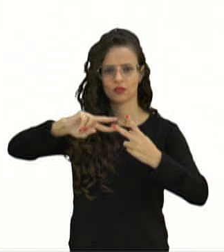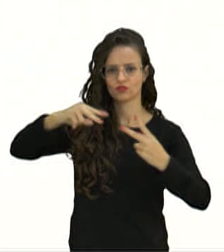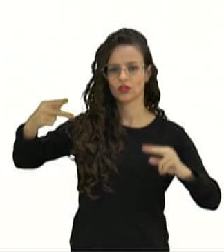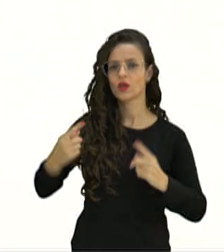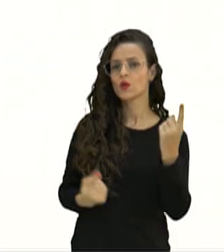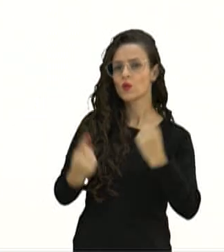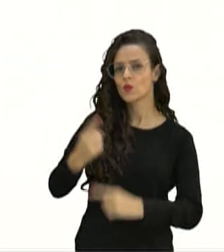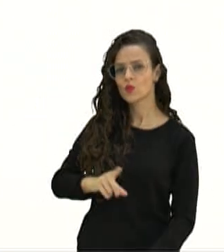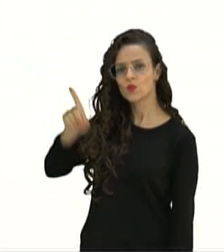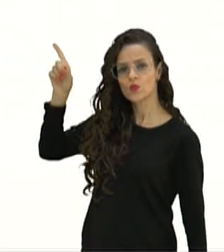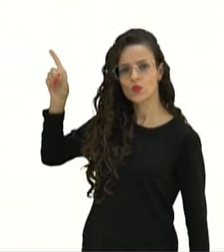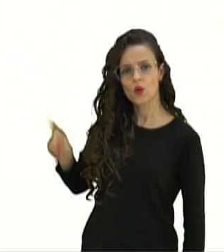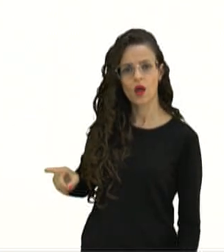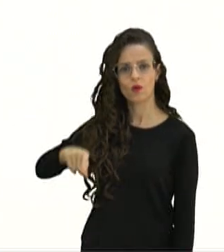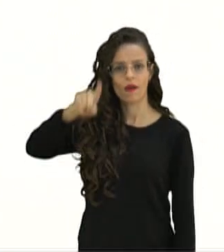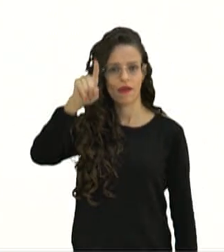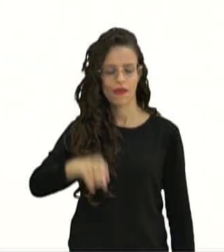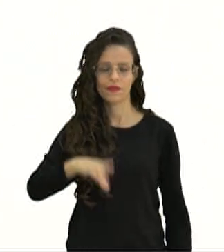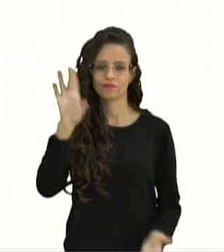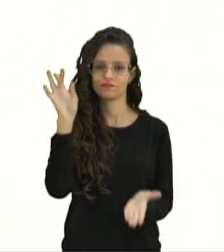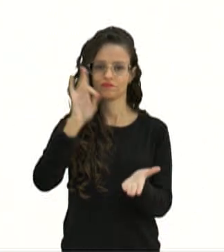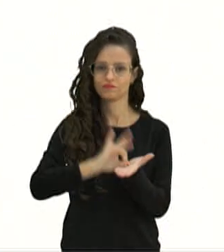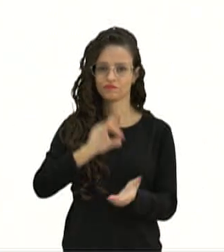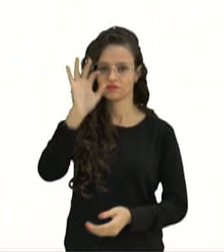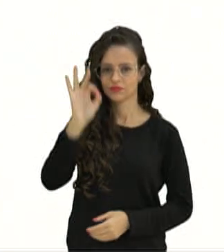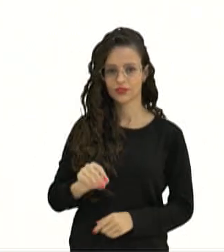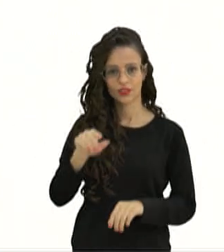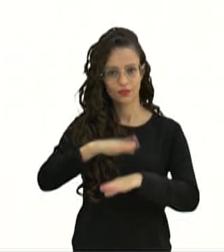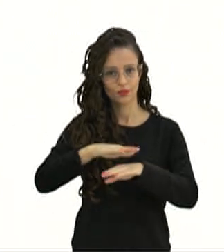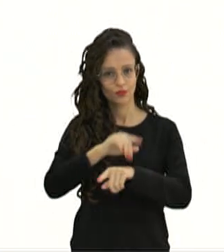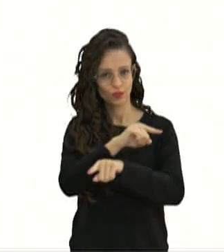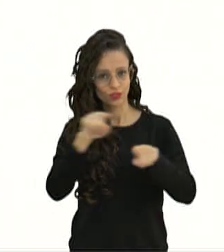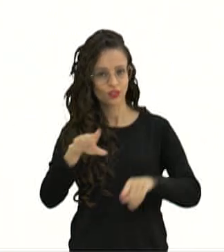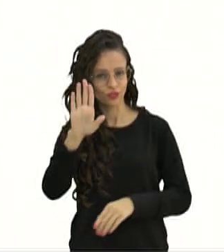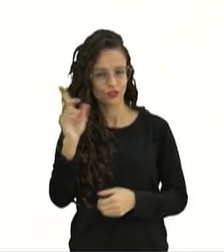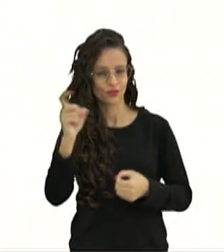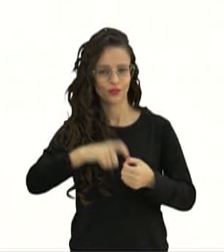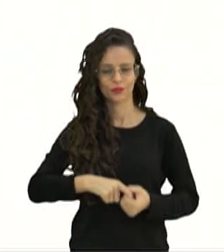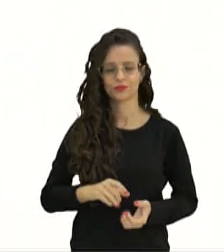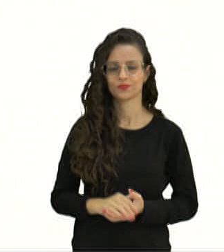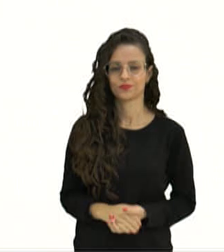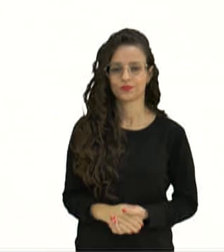Qual dessas aqui, pessoal, é a afirmativa correta? Com vocês, eu já volto, tá bom?